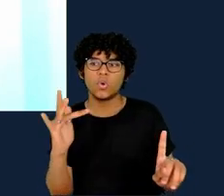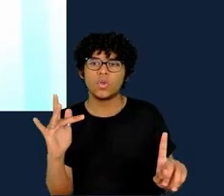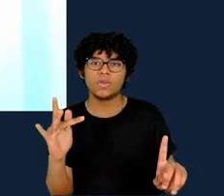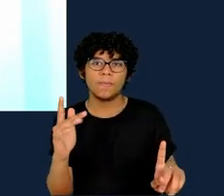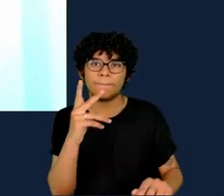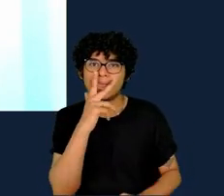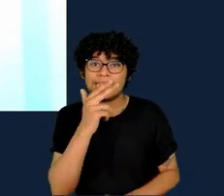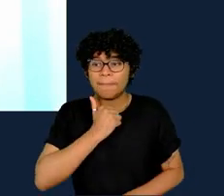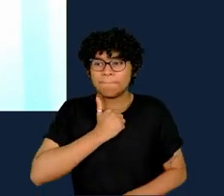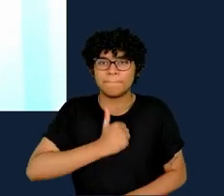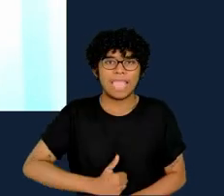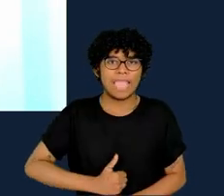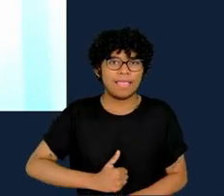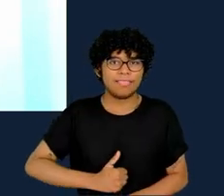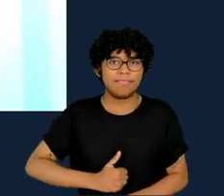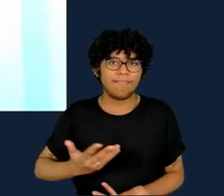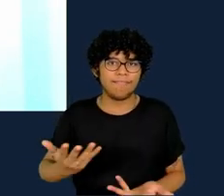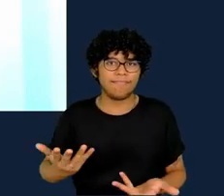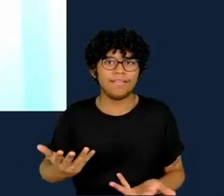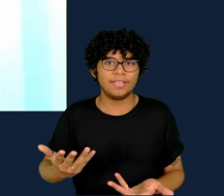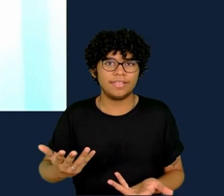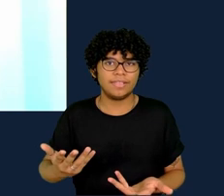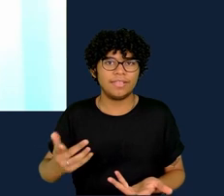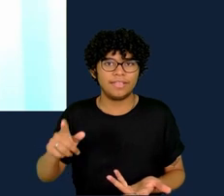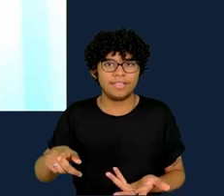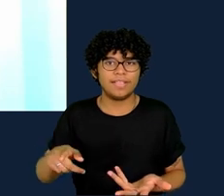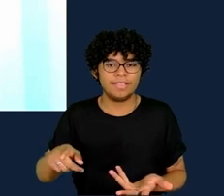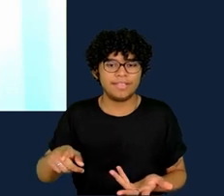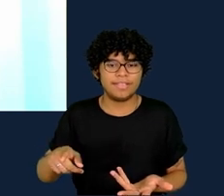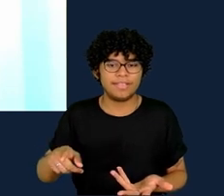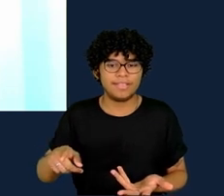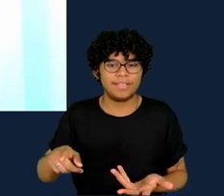ser, que é chamado Kuai,